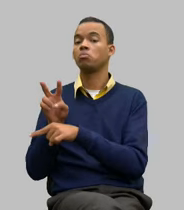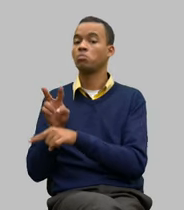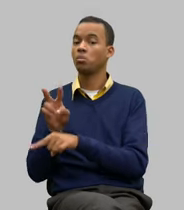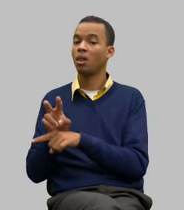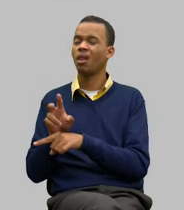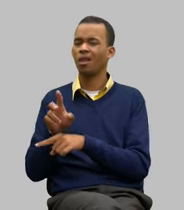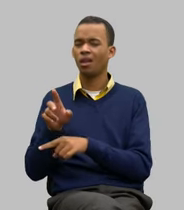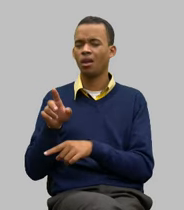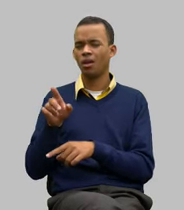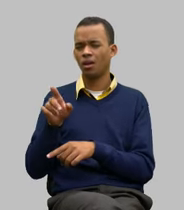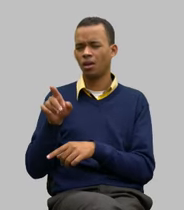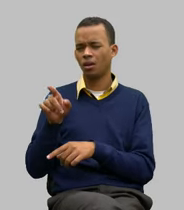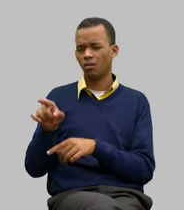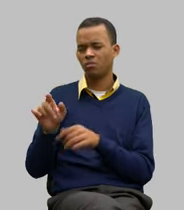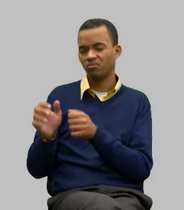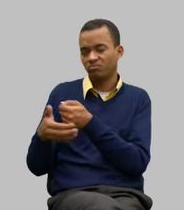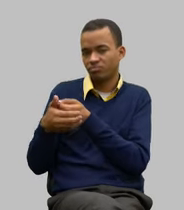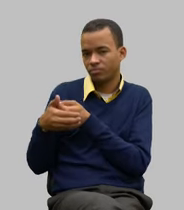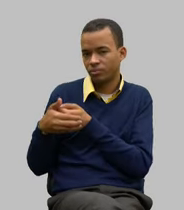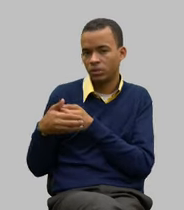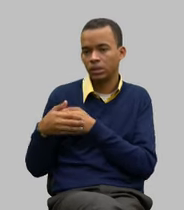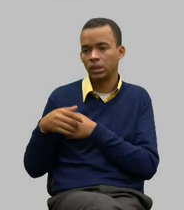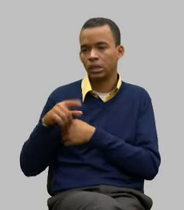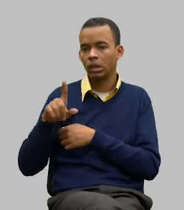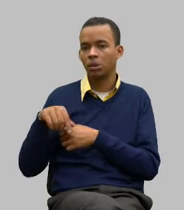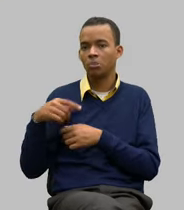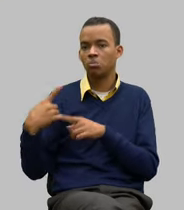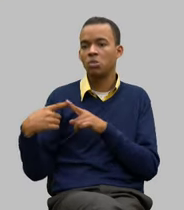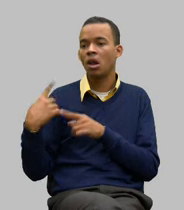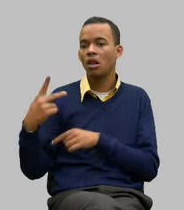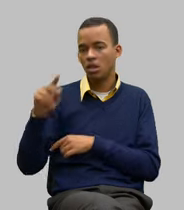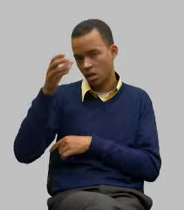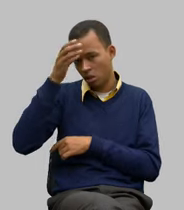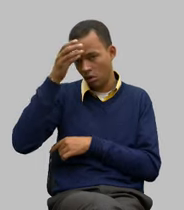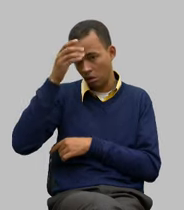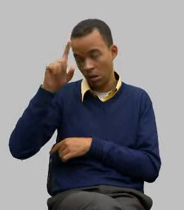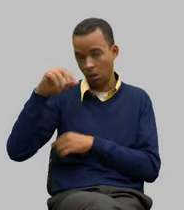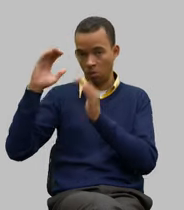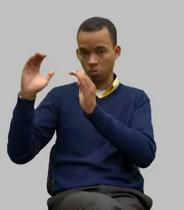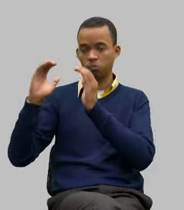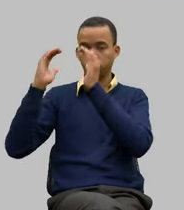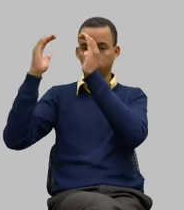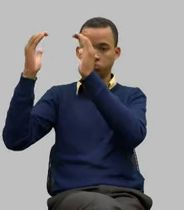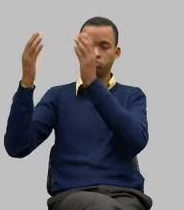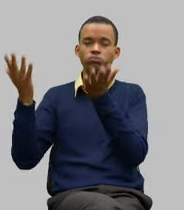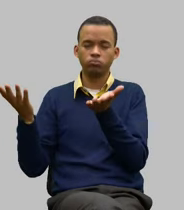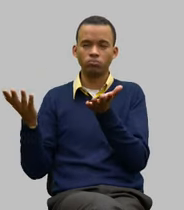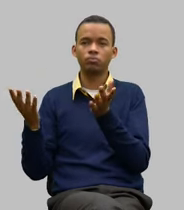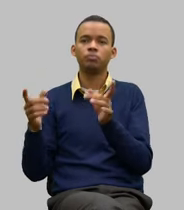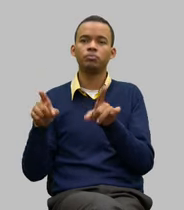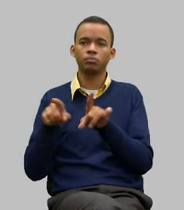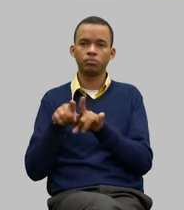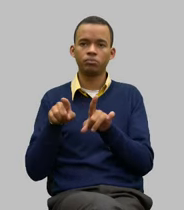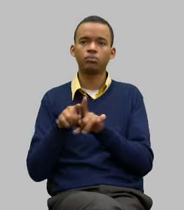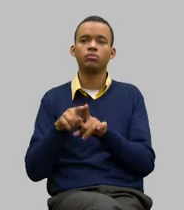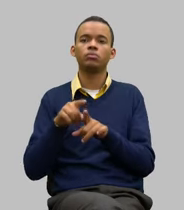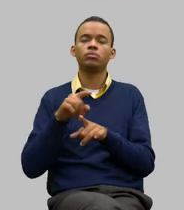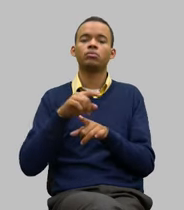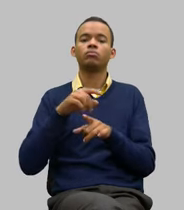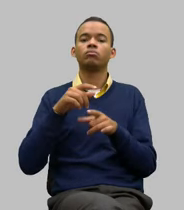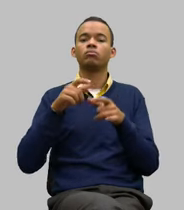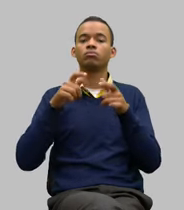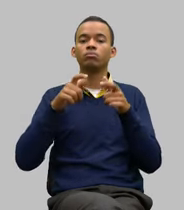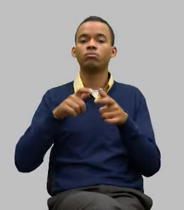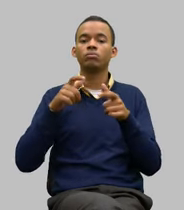PM a 22ª promotoria de Justiça do patrimônio público da comarca Juiz de Fora instaurou notícia de fato